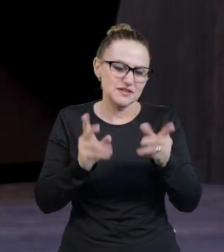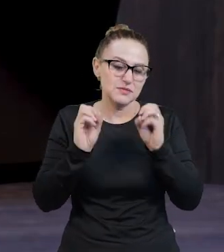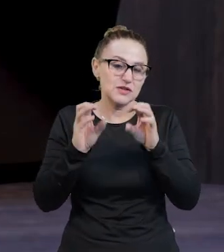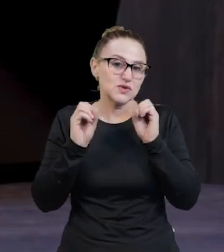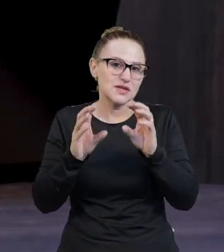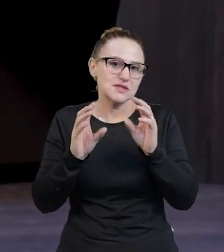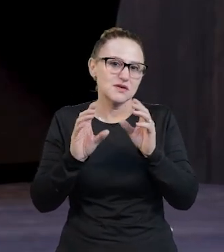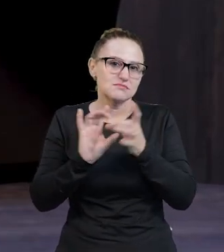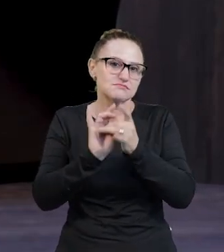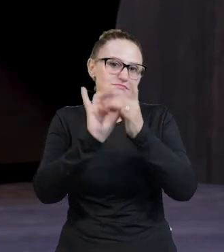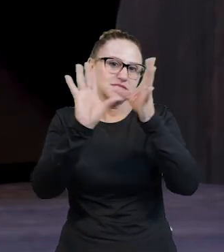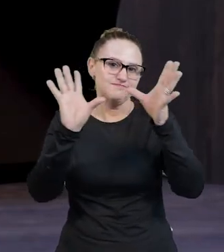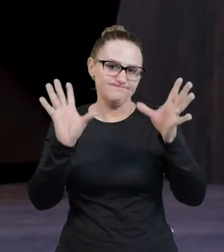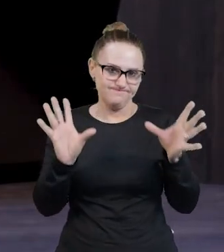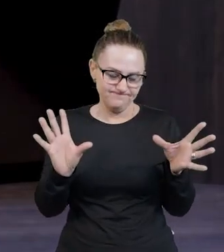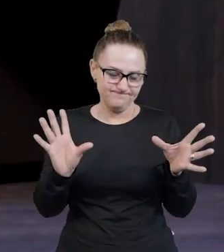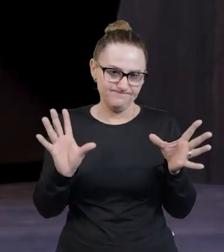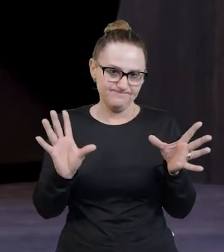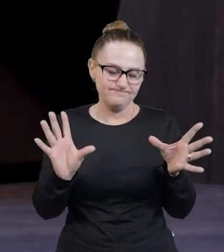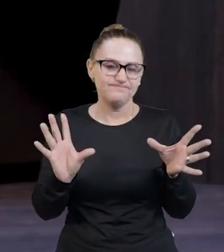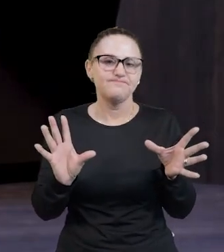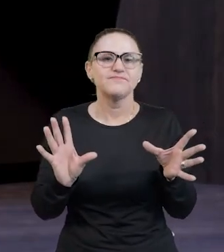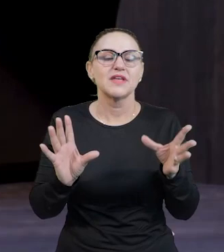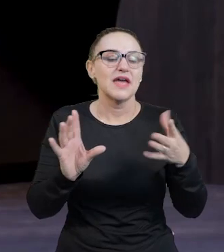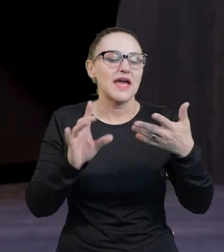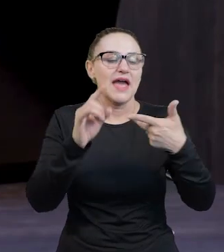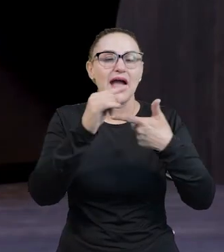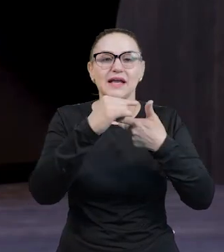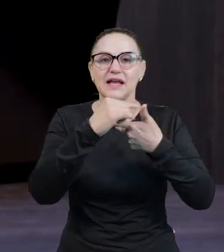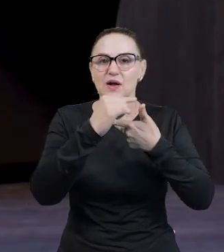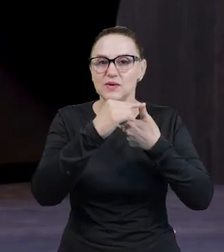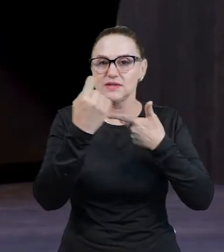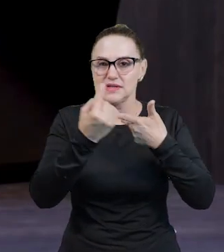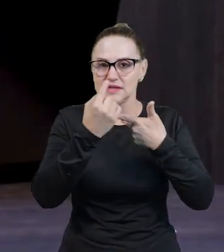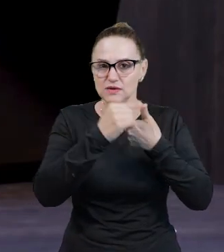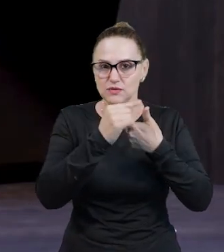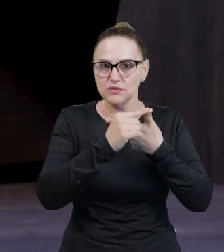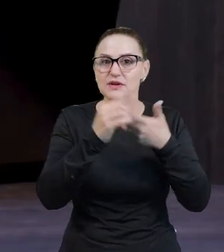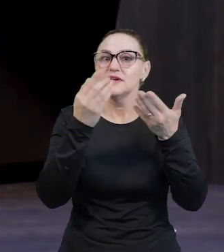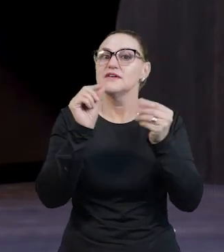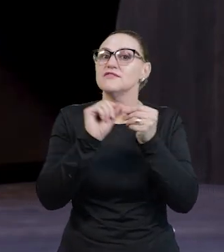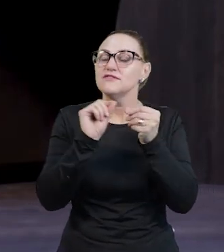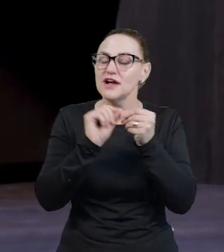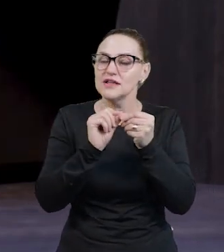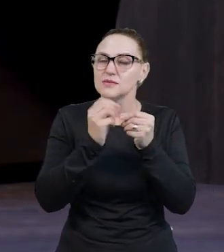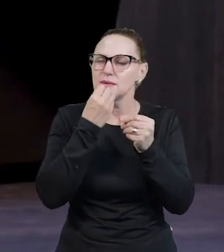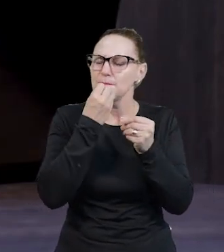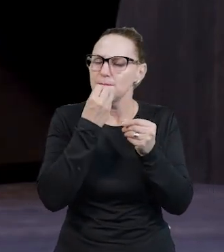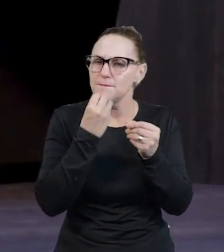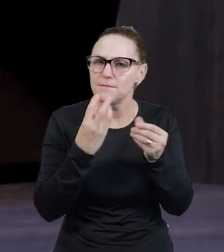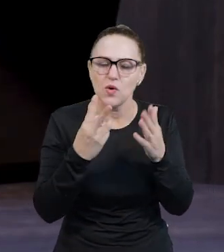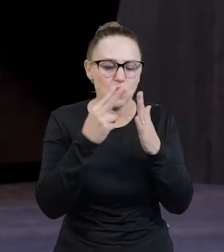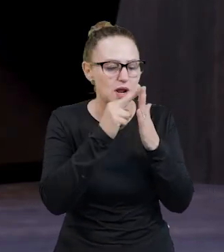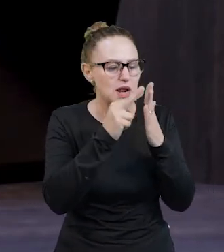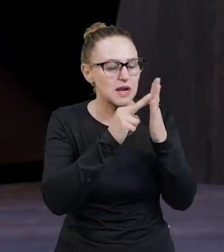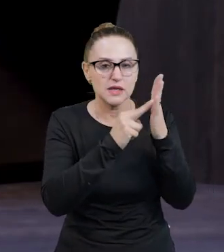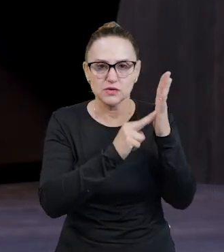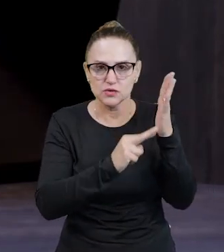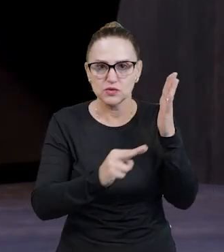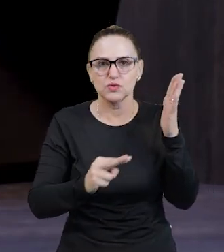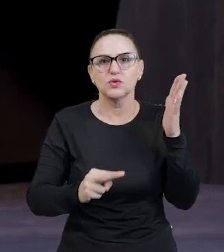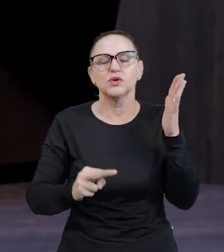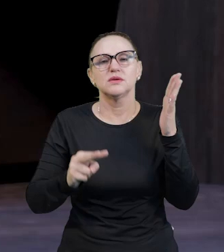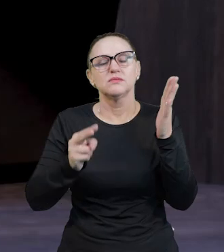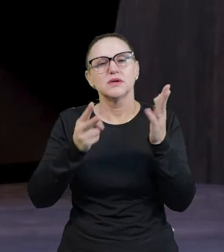de fato libertadora. A unidade 1 é sobre isso, façam uma boa leitura, apreciem, degustem